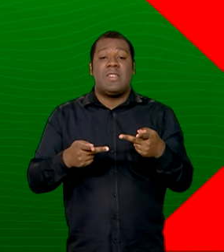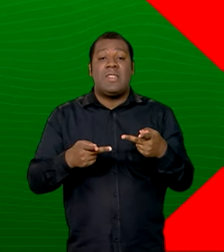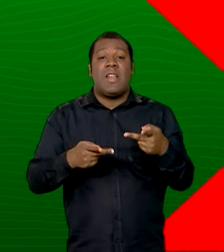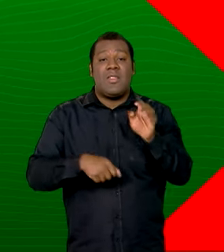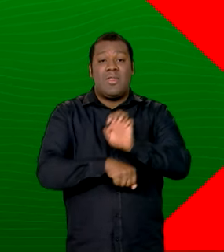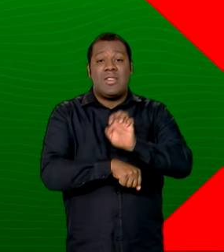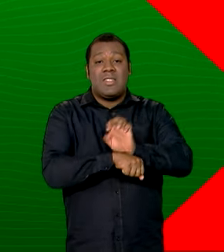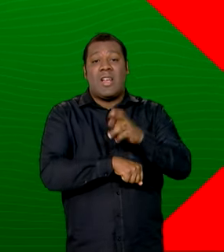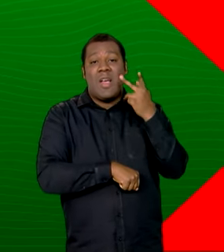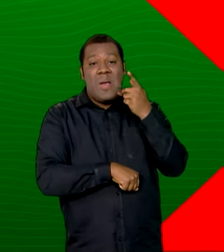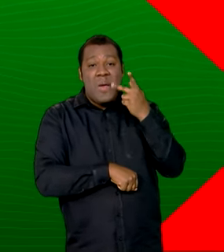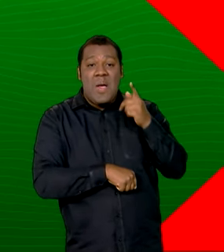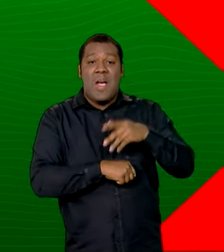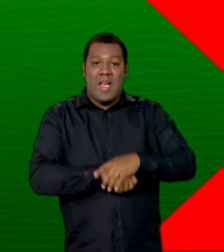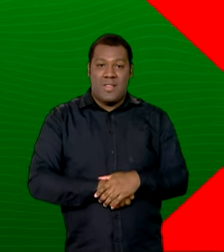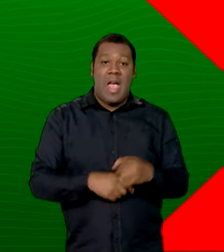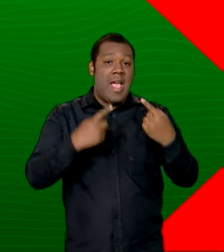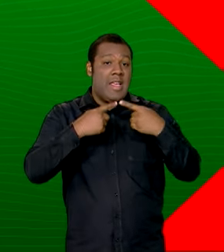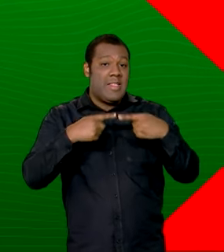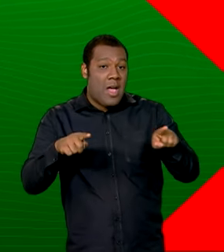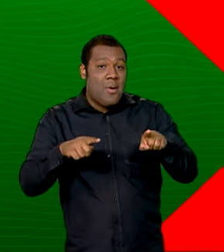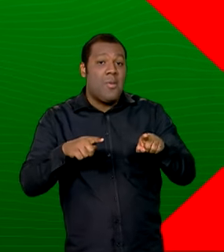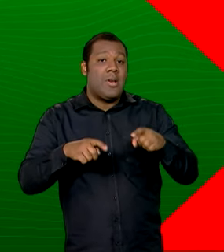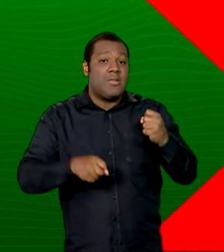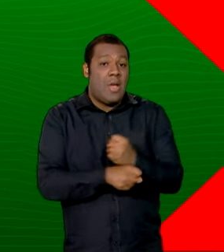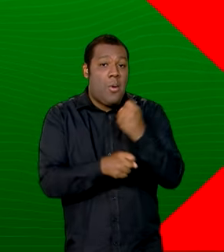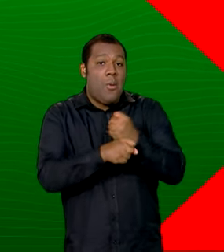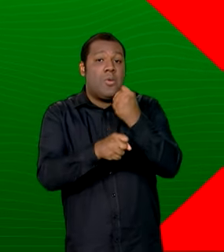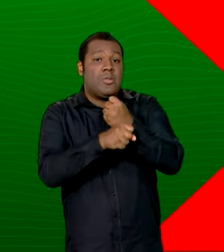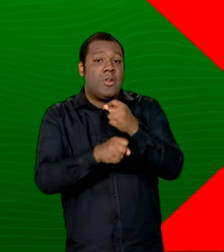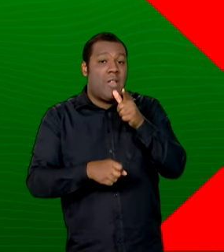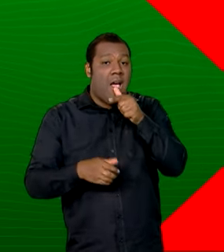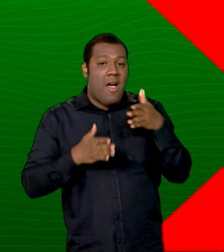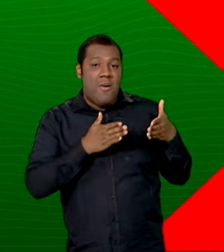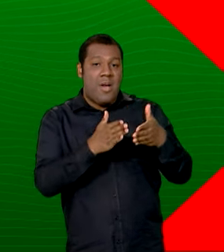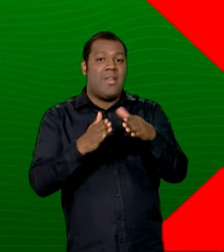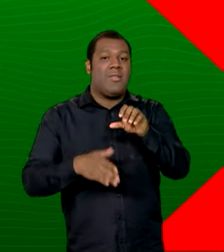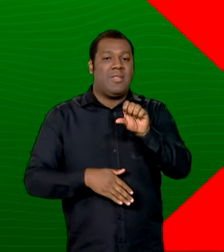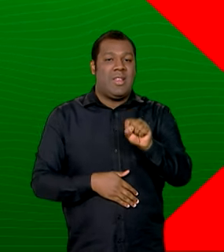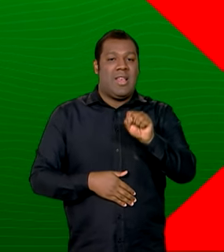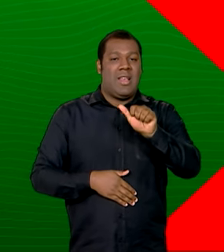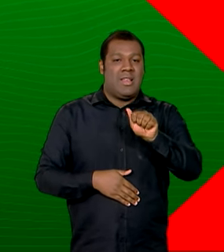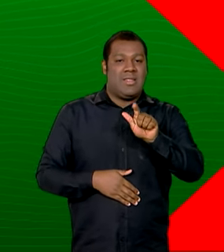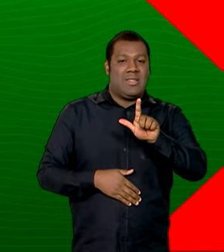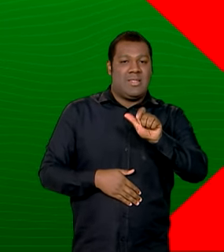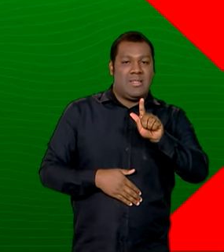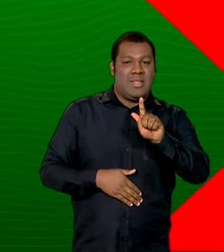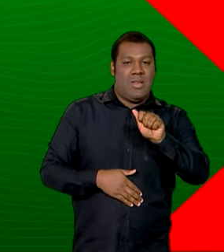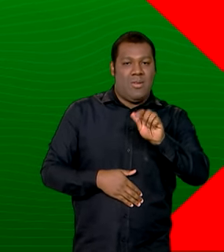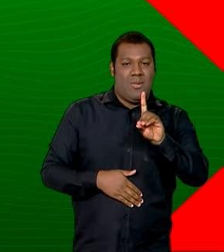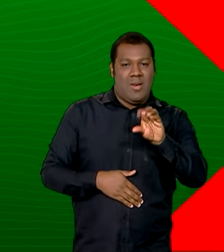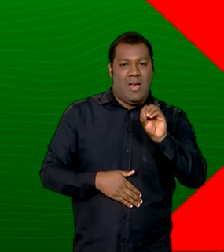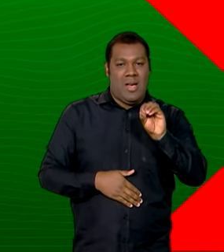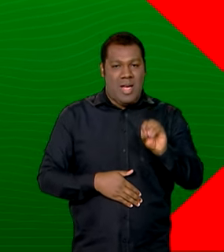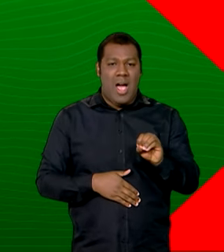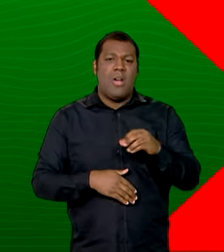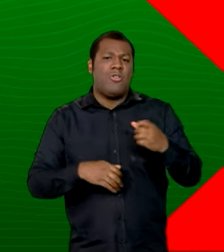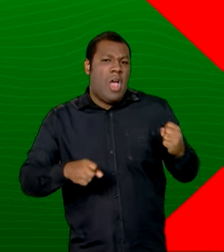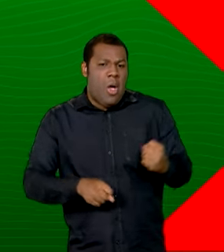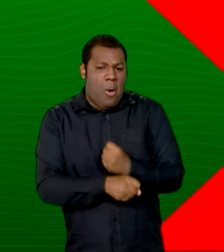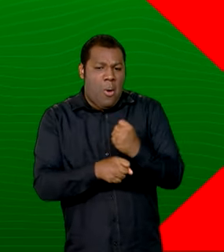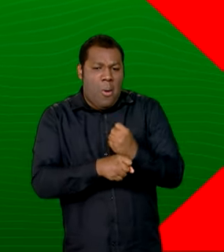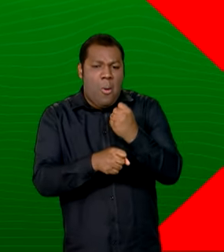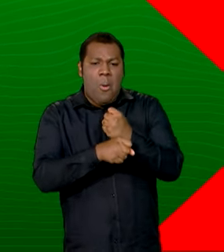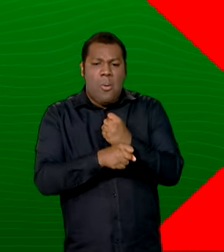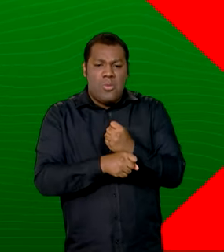ramal do Rio salgado Ministro explica pra gente qual vai ser o impacto direto dessa obra na vida da população dessa região